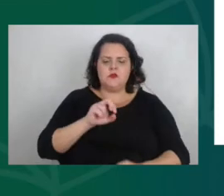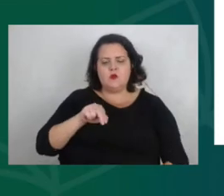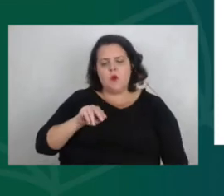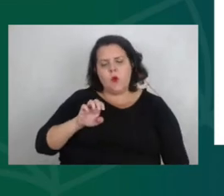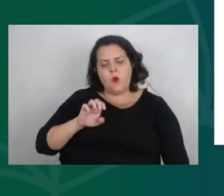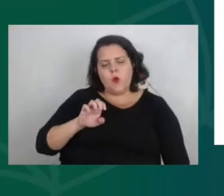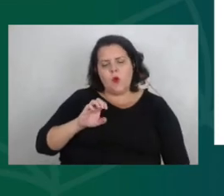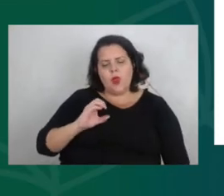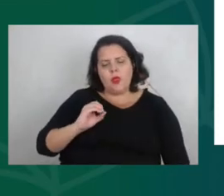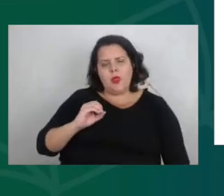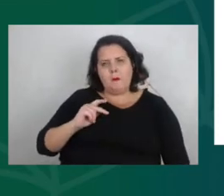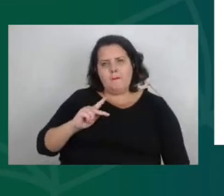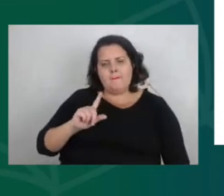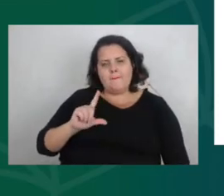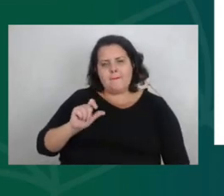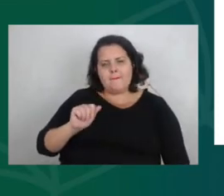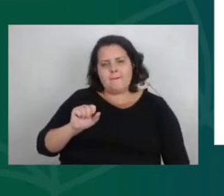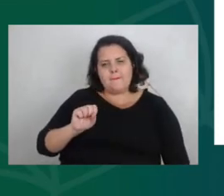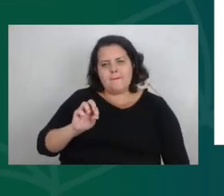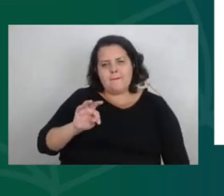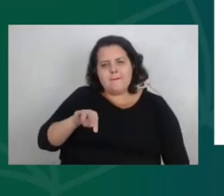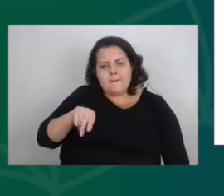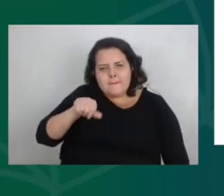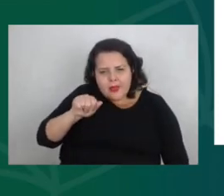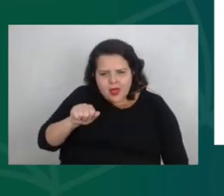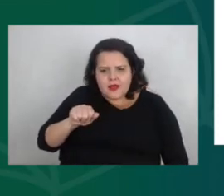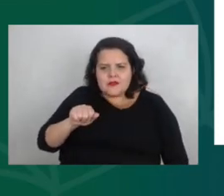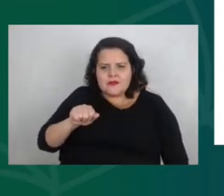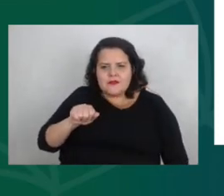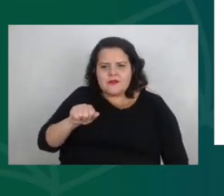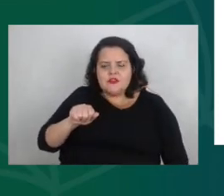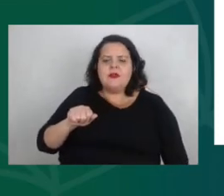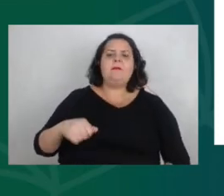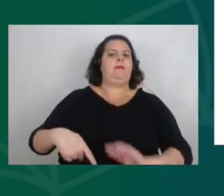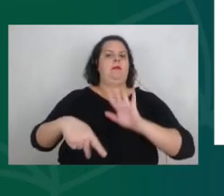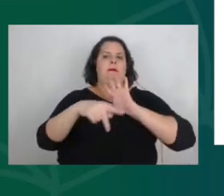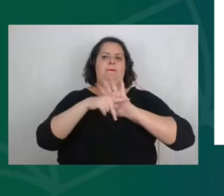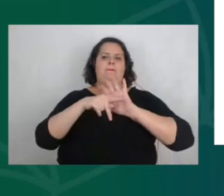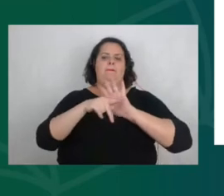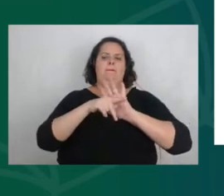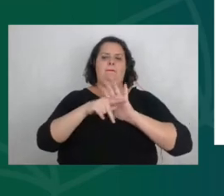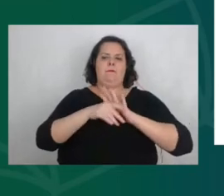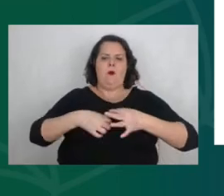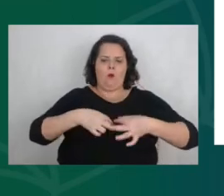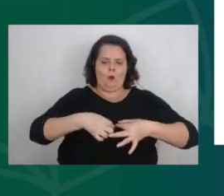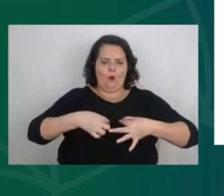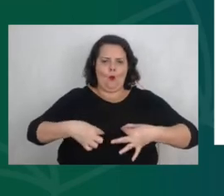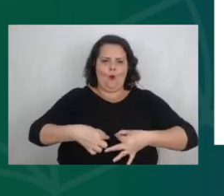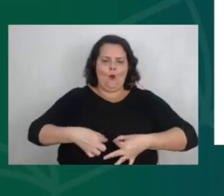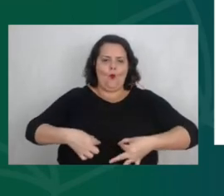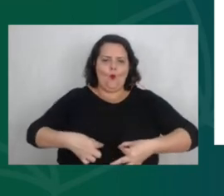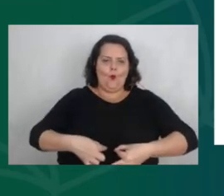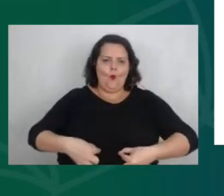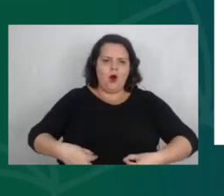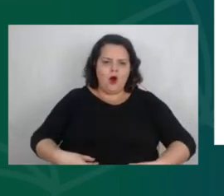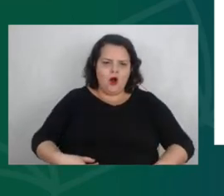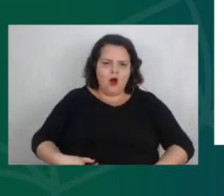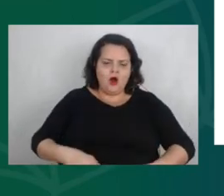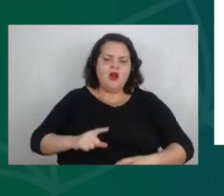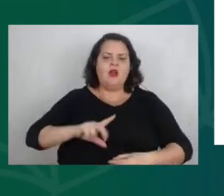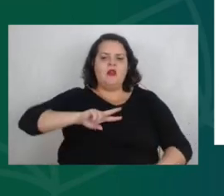pólen. Lesões essas que são chamadas de fosfodicristas aberrantes, que têm origem em uma